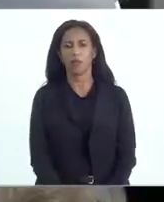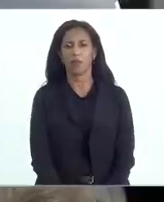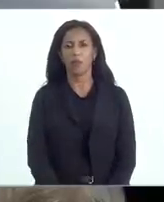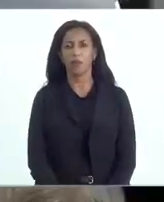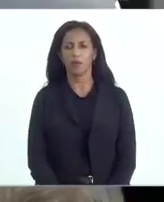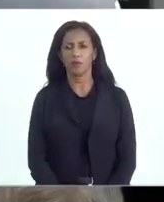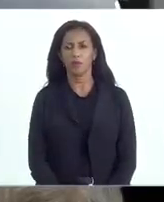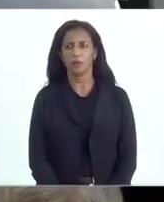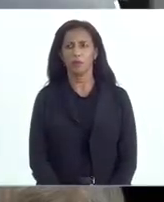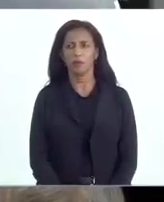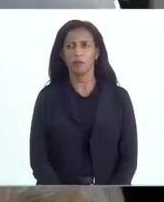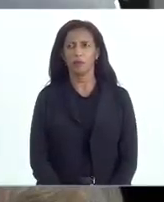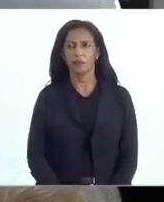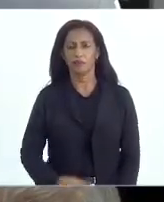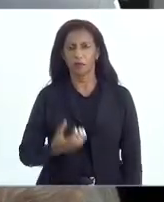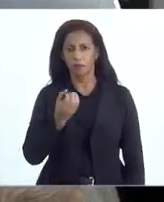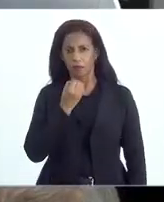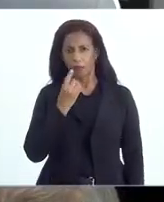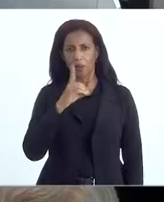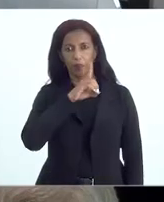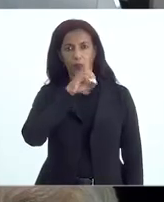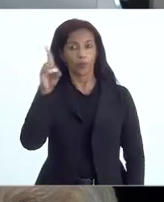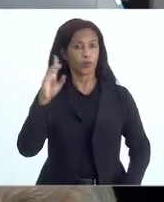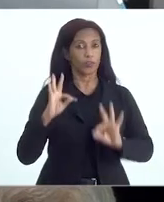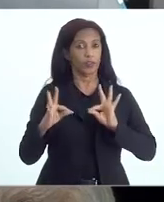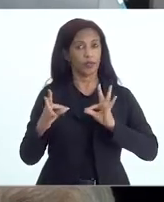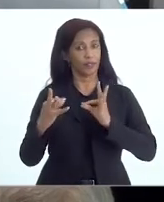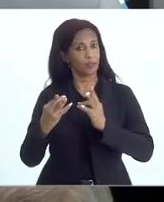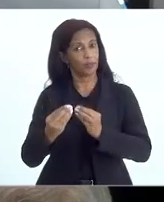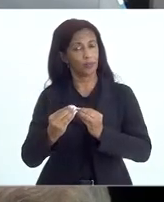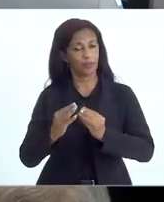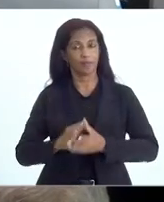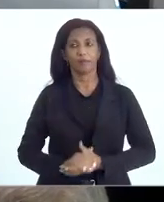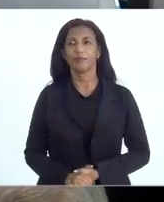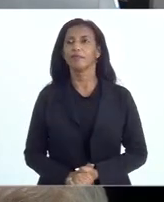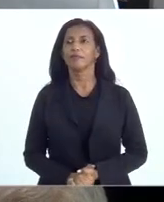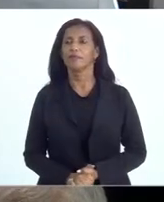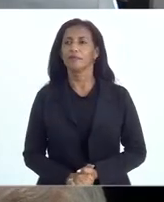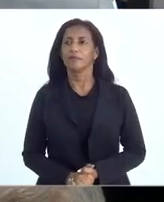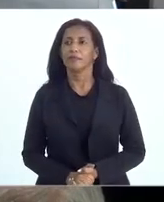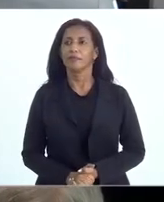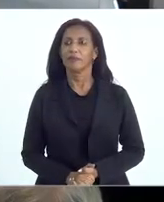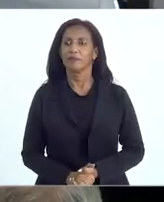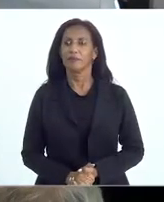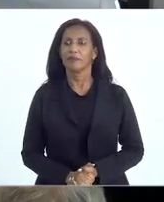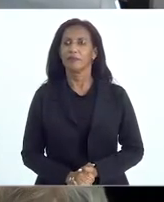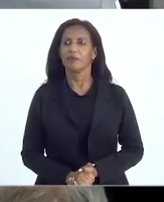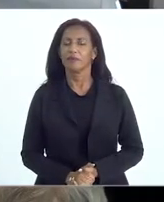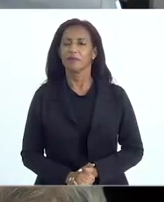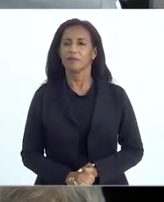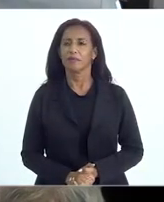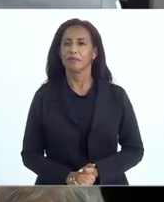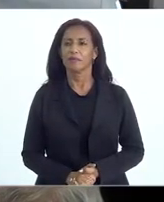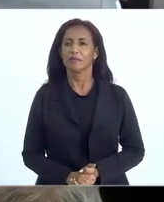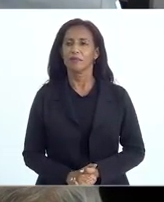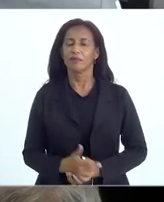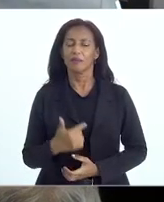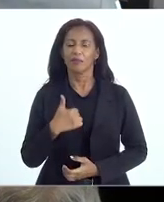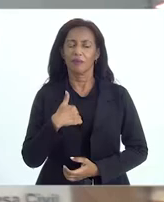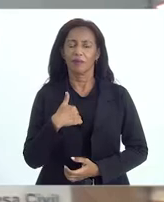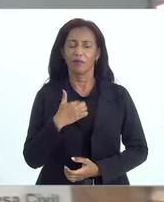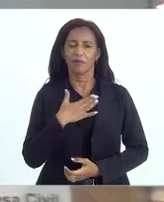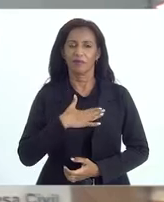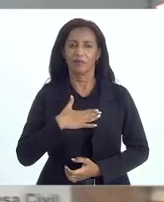Oi bom dia bom dia a todos e a todas Oi eu gostaria de